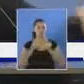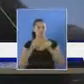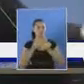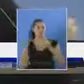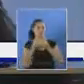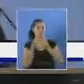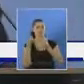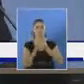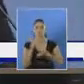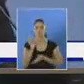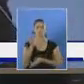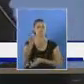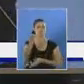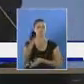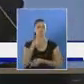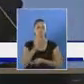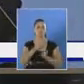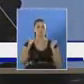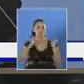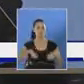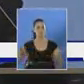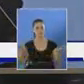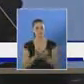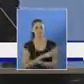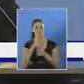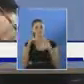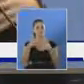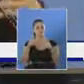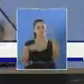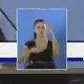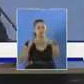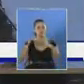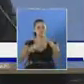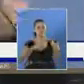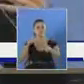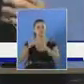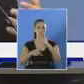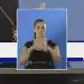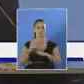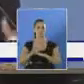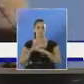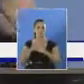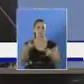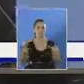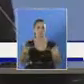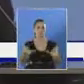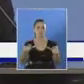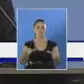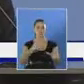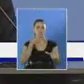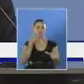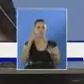empenhado para que nós venhamos a cada vez mais termos equipamentos públicos